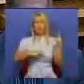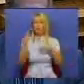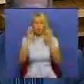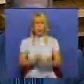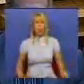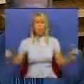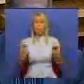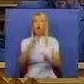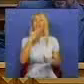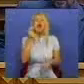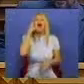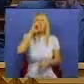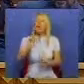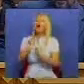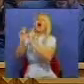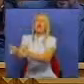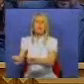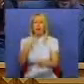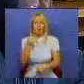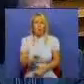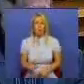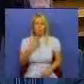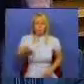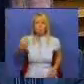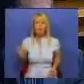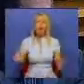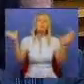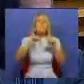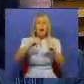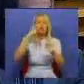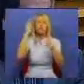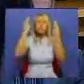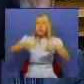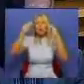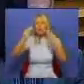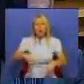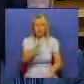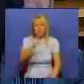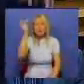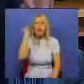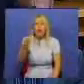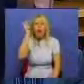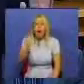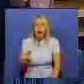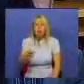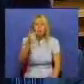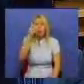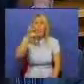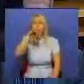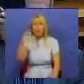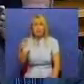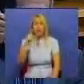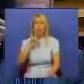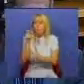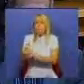nem se diz a quem é entregue. Mais portagens por um século inteiro à Brisa que não paga ao Estado um